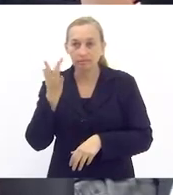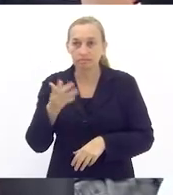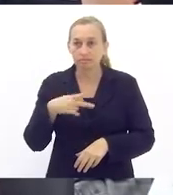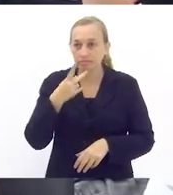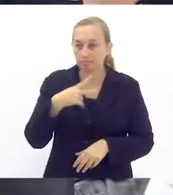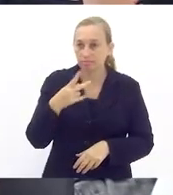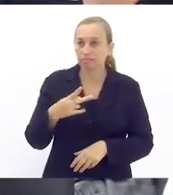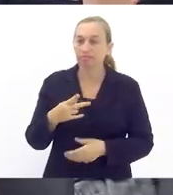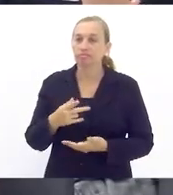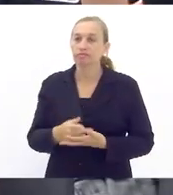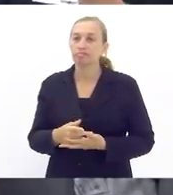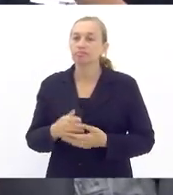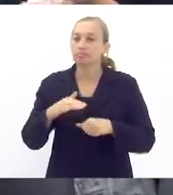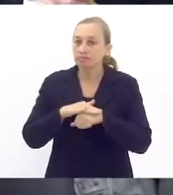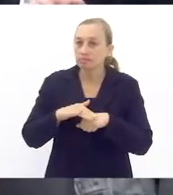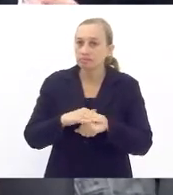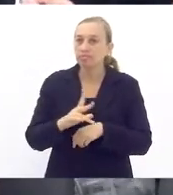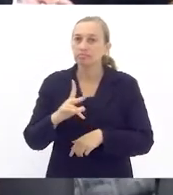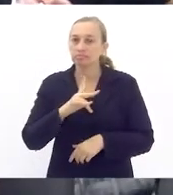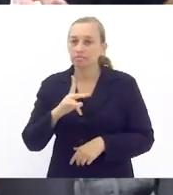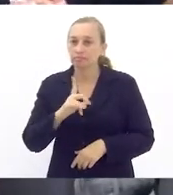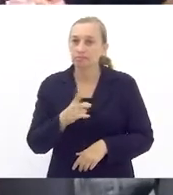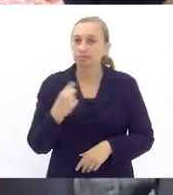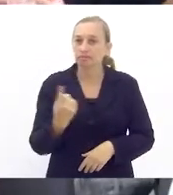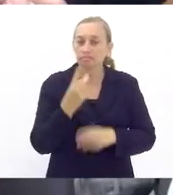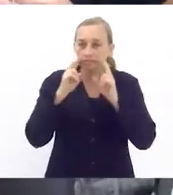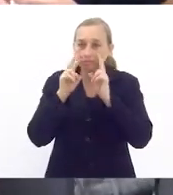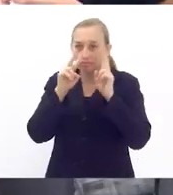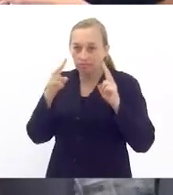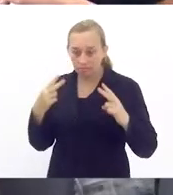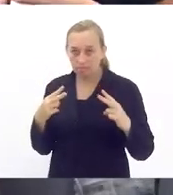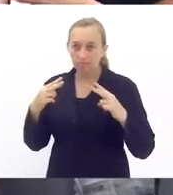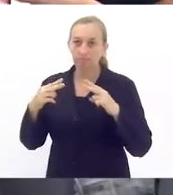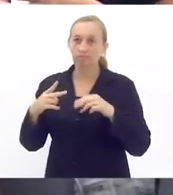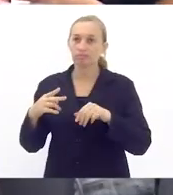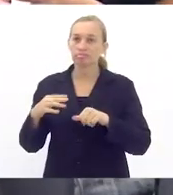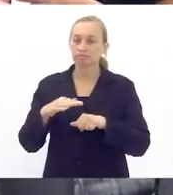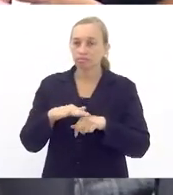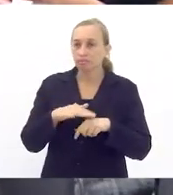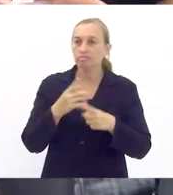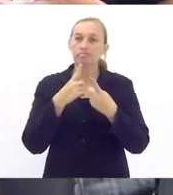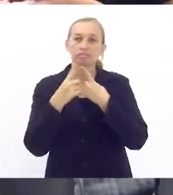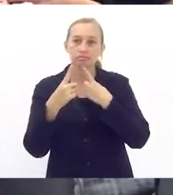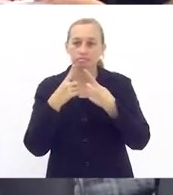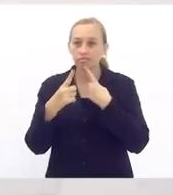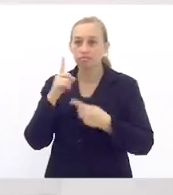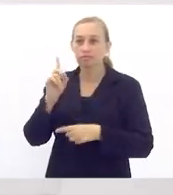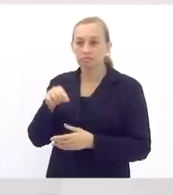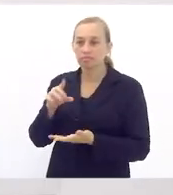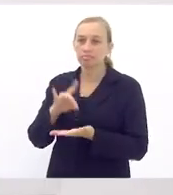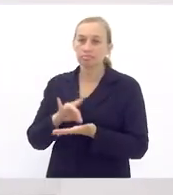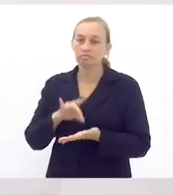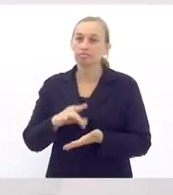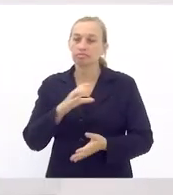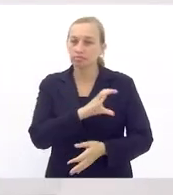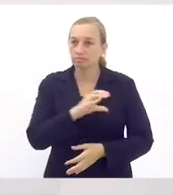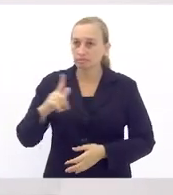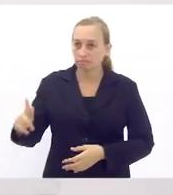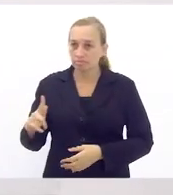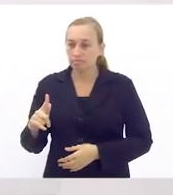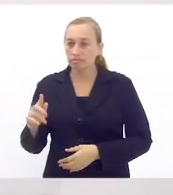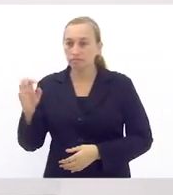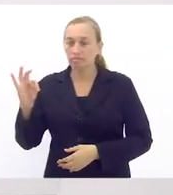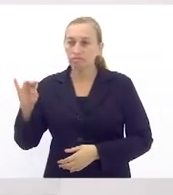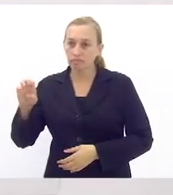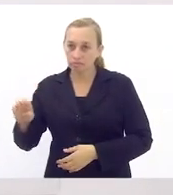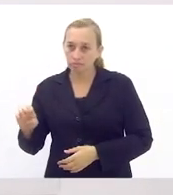fala que eu digo de conversarem pessoalmente com a gente olhando no olho sentar trocar uma ideia porque a verdade é essa Eu sou de Campo Grande Zona Norte do Rio de